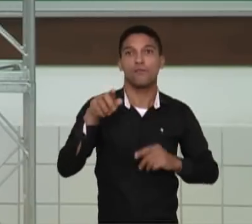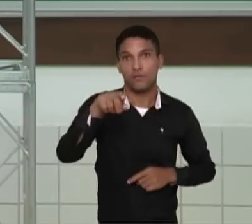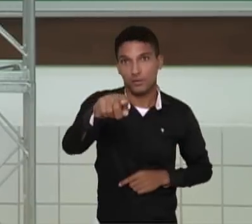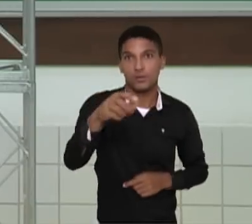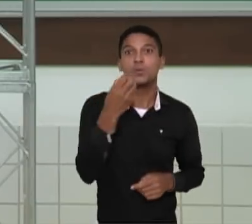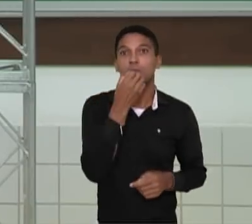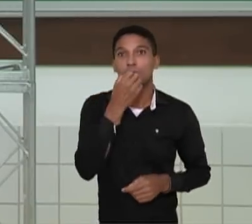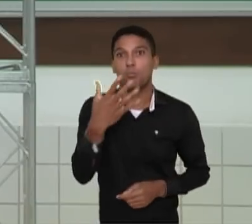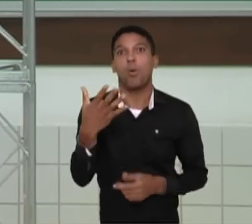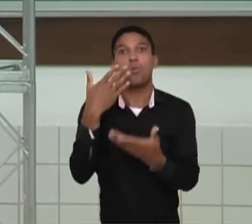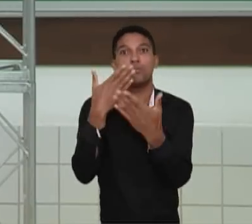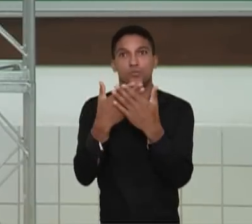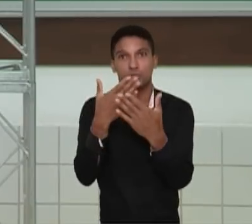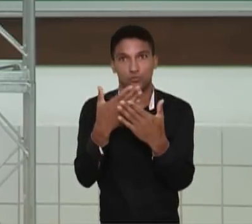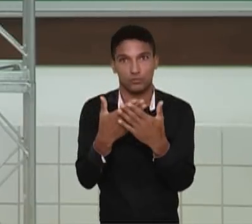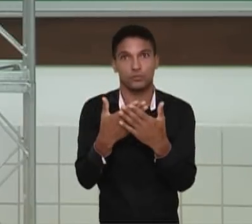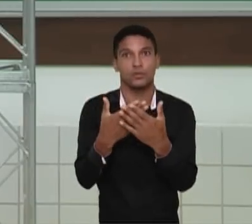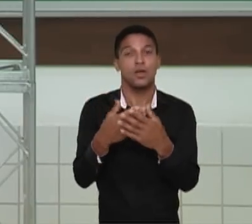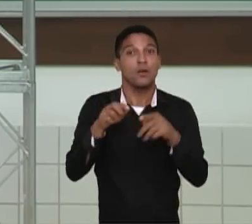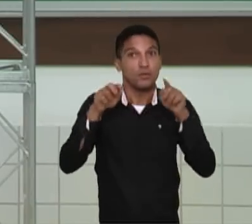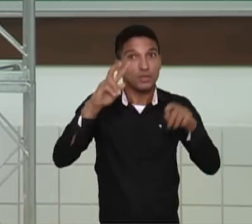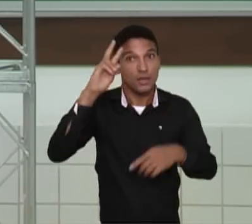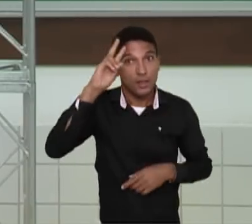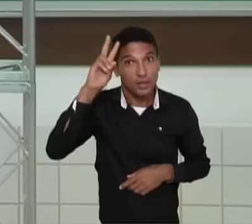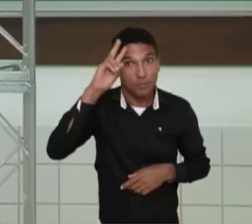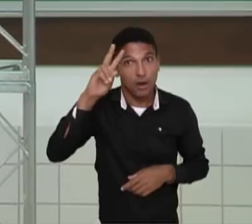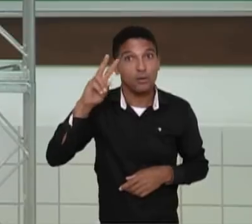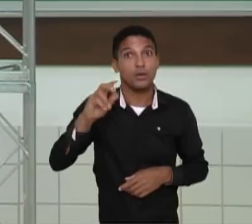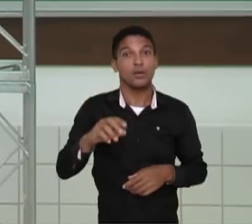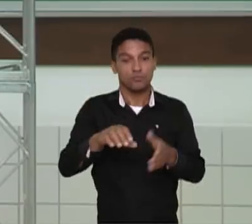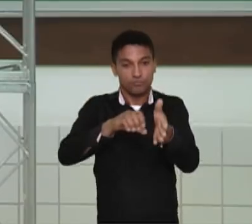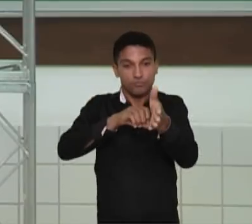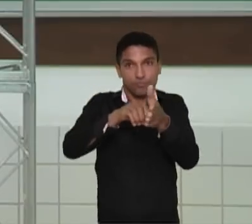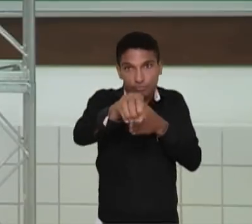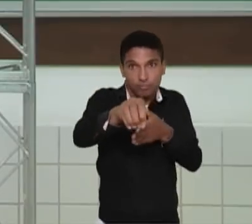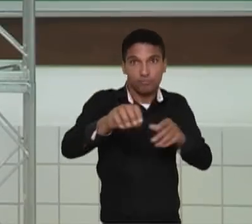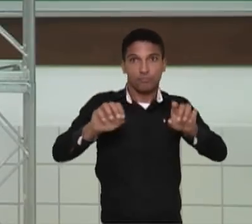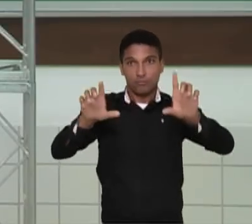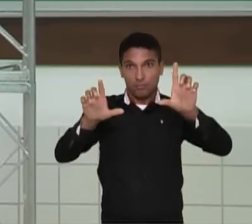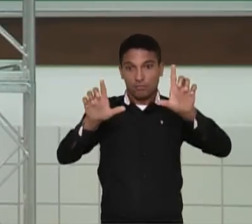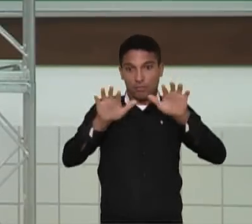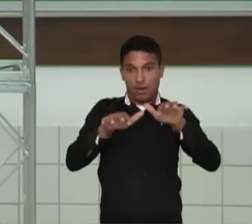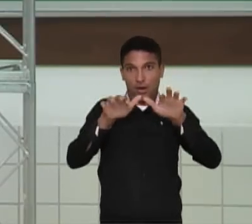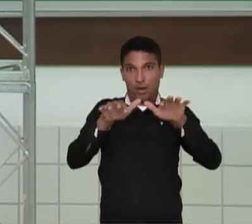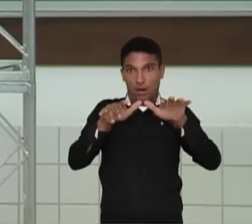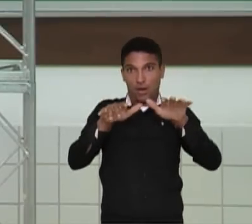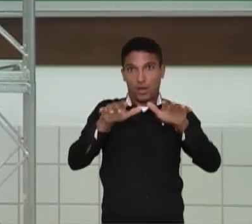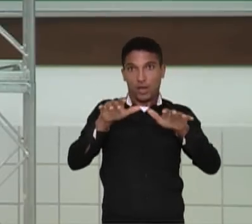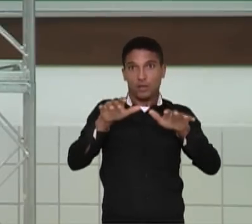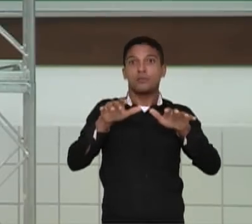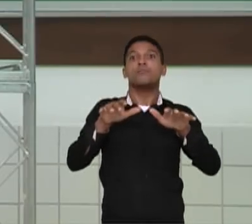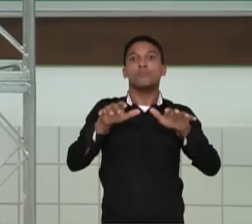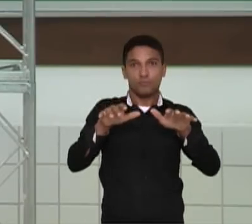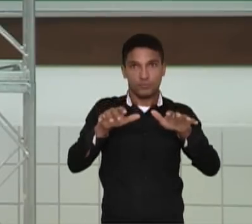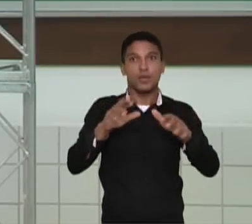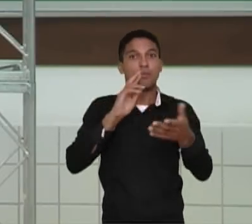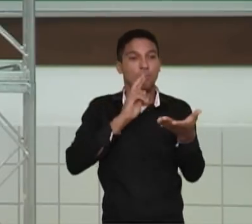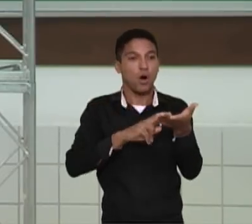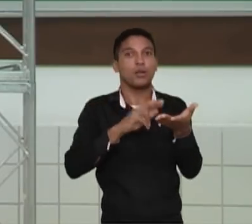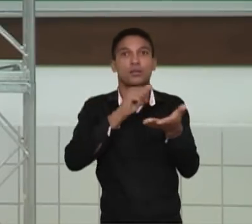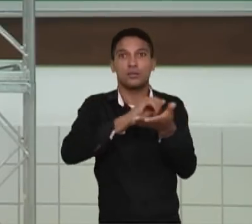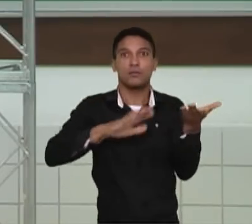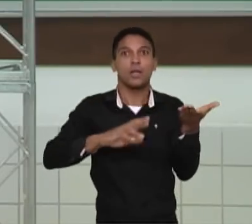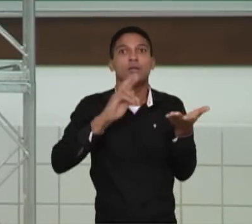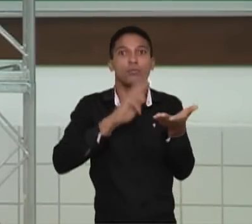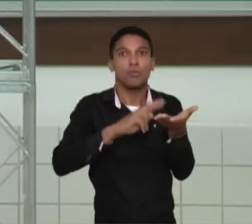Classroom, tá bom? Procurar a sua escola para retirada dos materiais, caso você nos acompanhe apenas pela TV. E surgindo